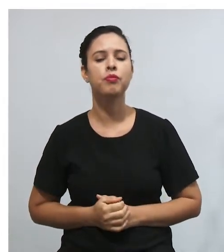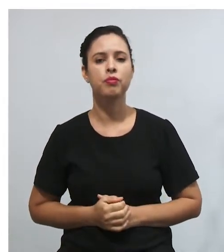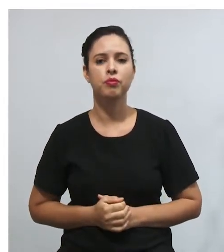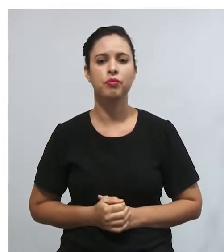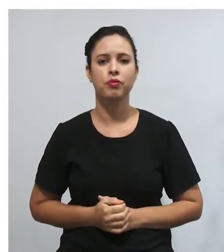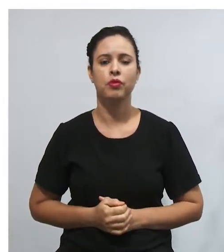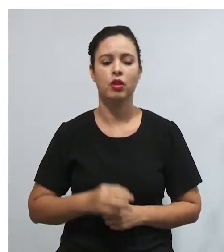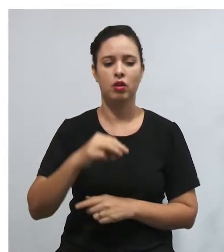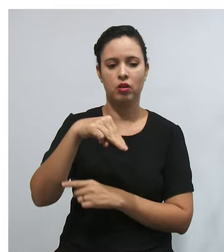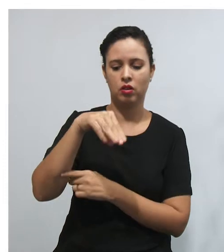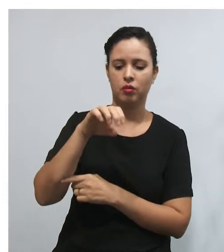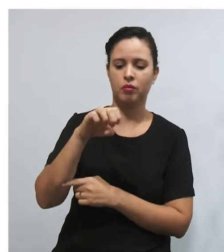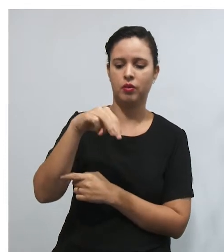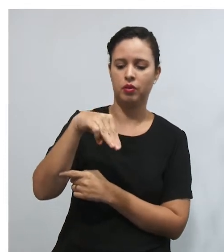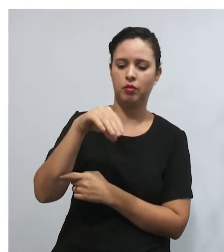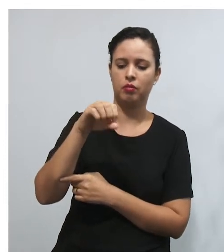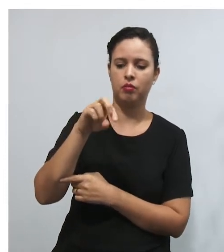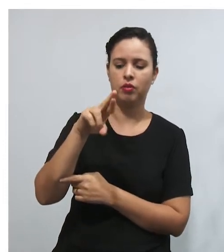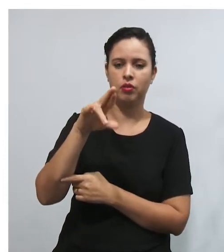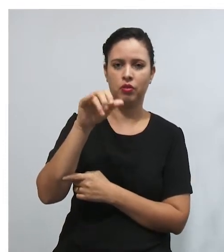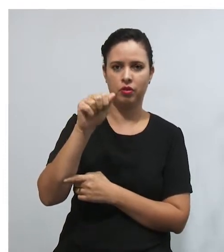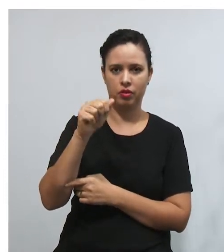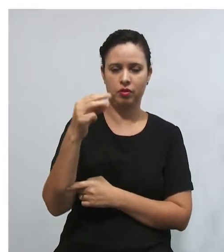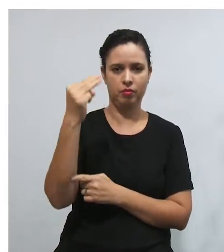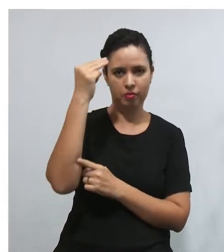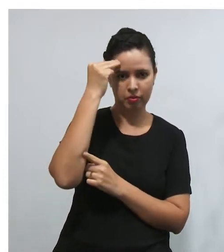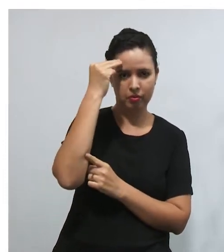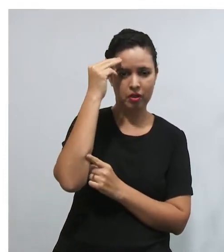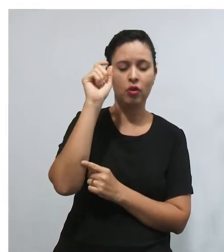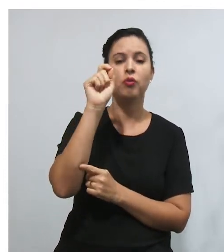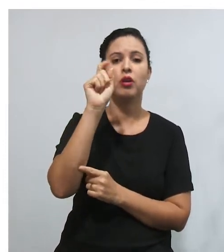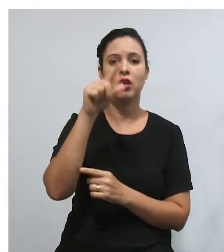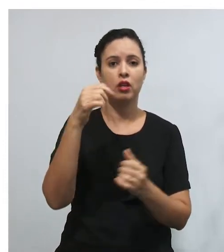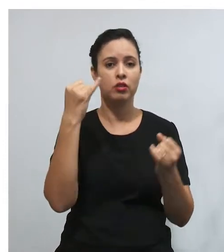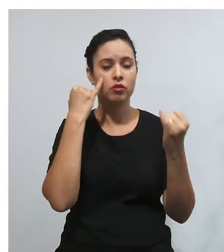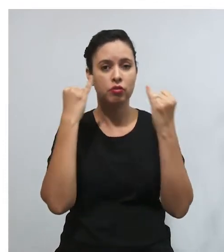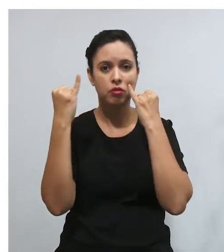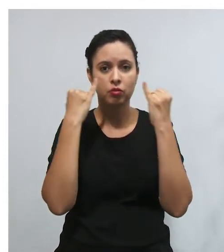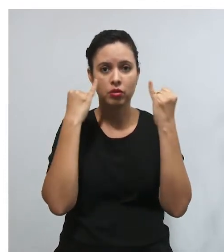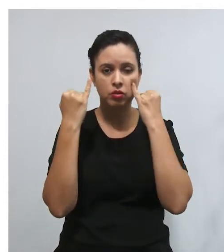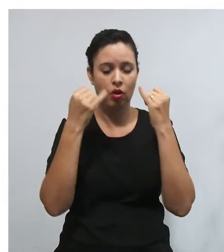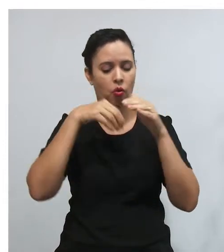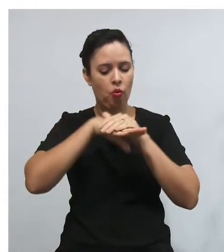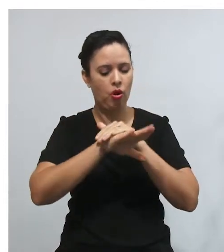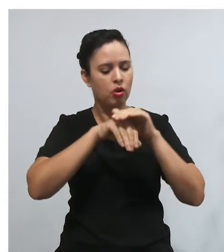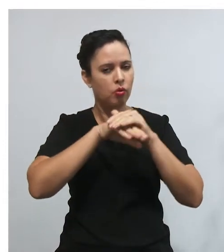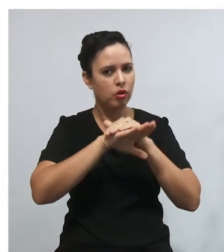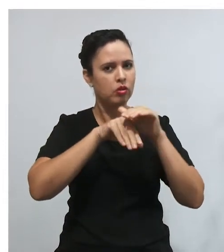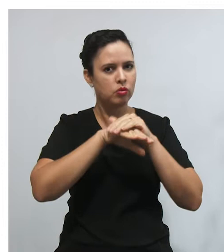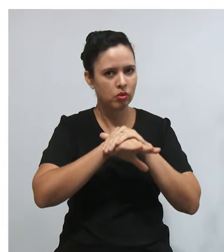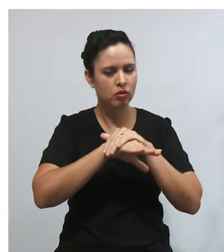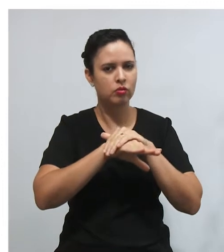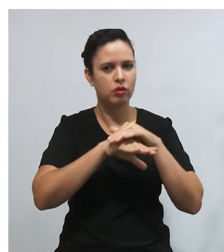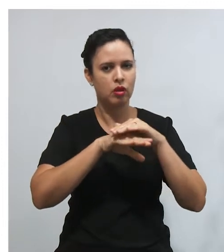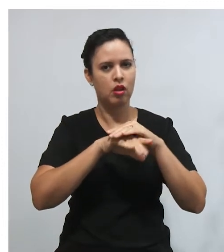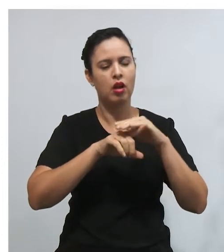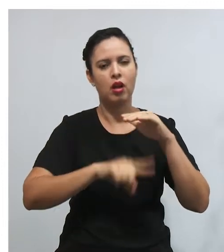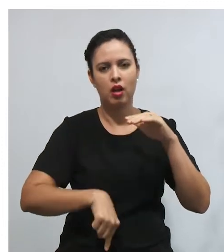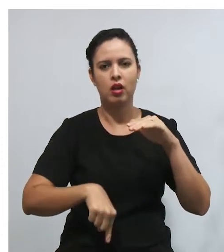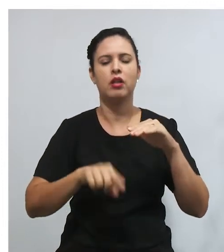Dispositivo que pode armazenar e carregar as informações. Então, isso aqui é a definição, tá? De memória.